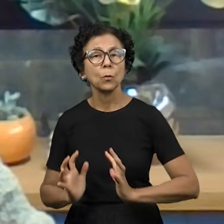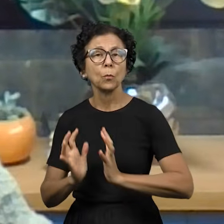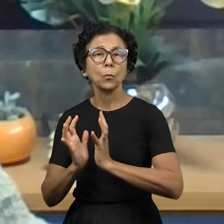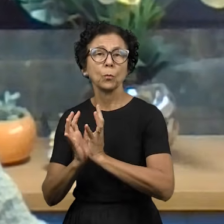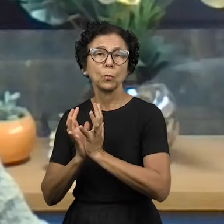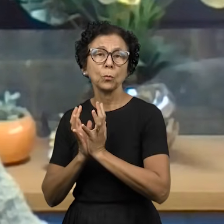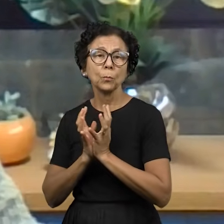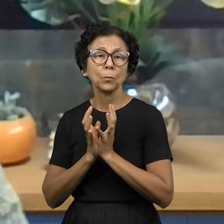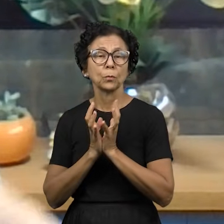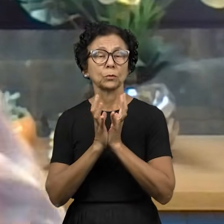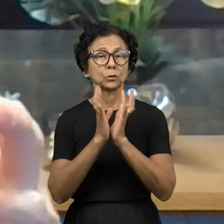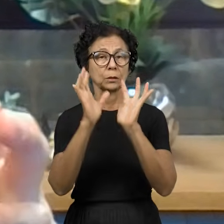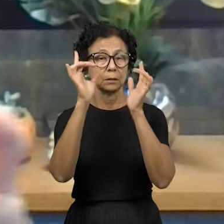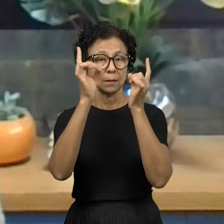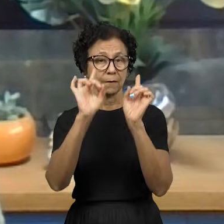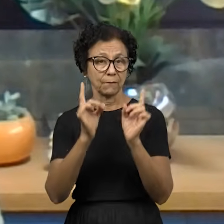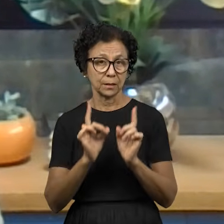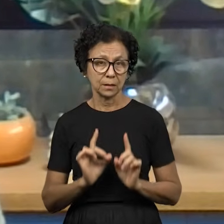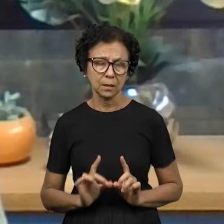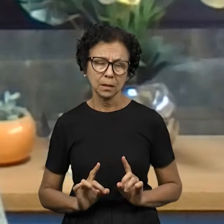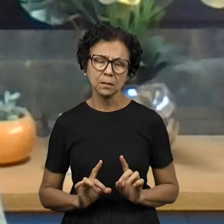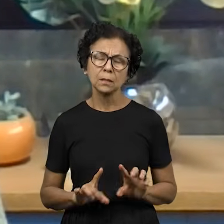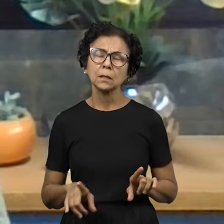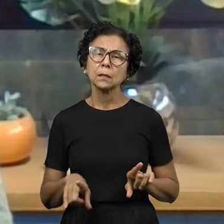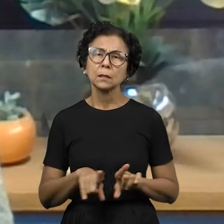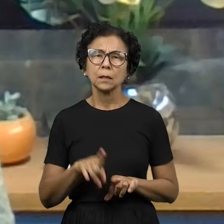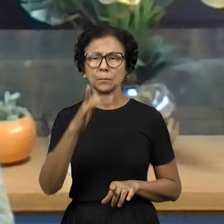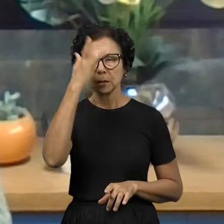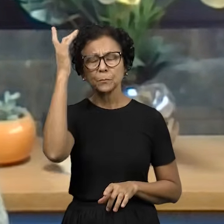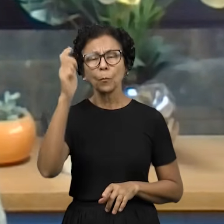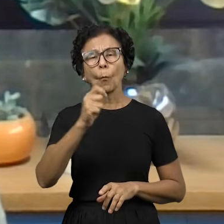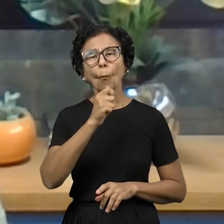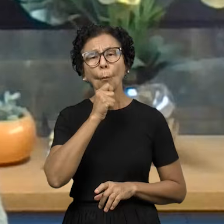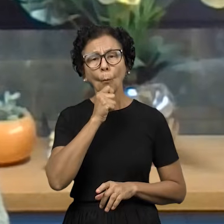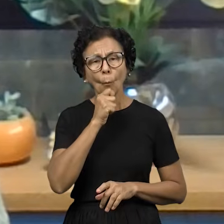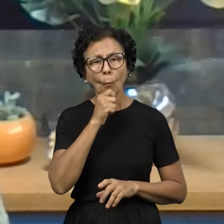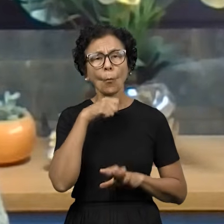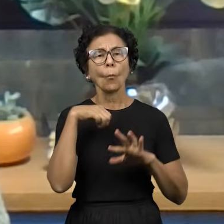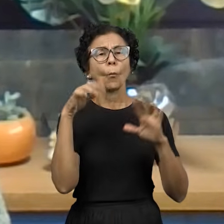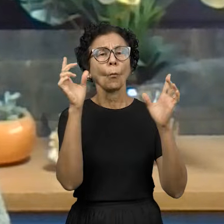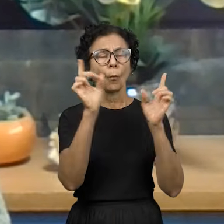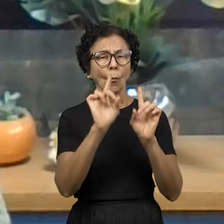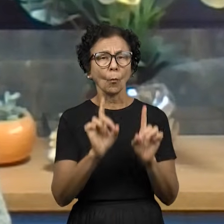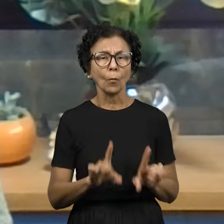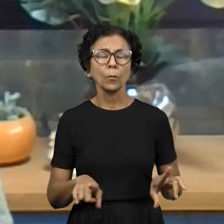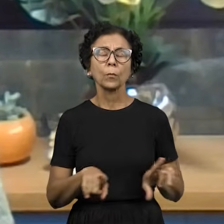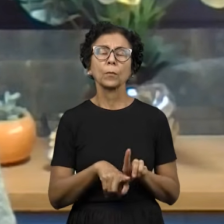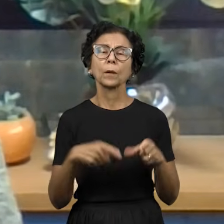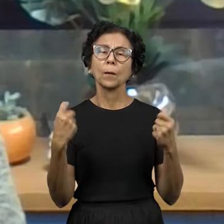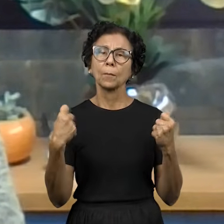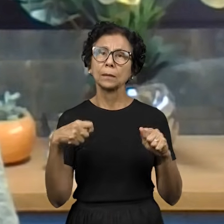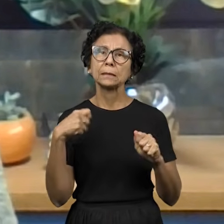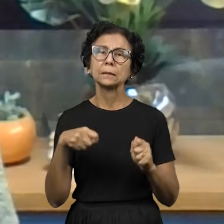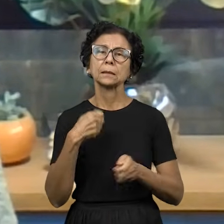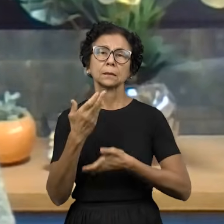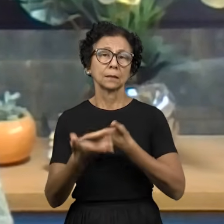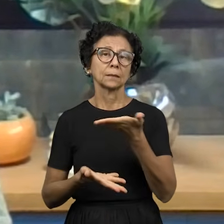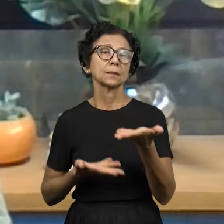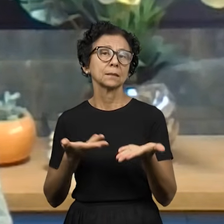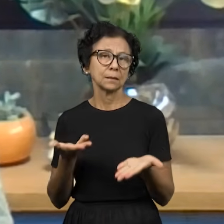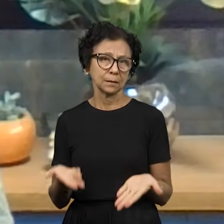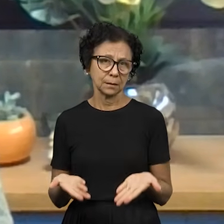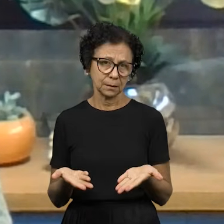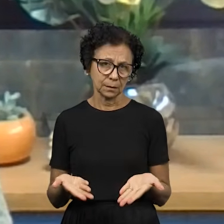tem deficiência. Existem pessoas sem deficiência que também precisam da nossa